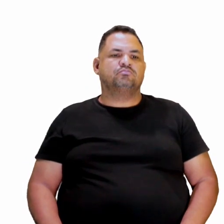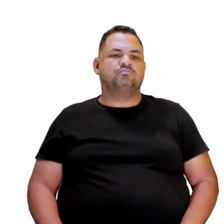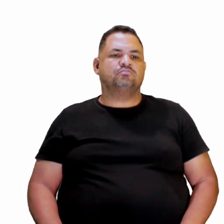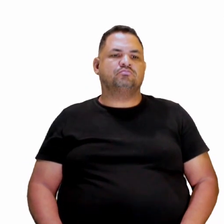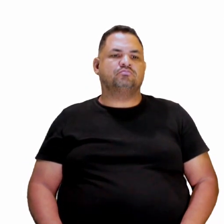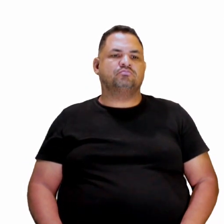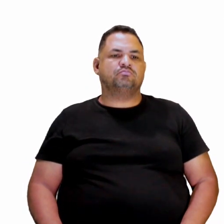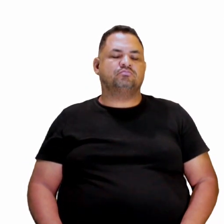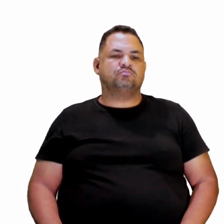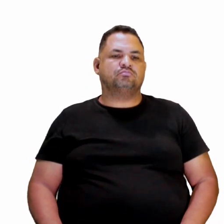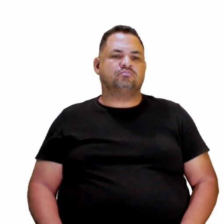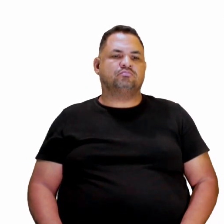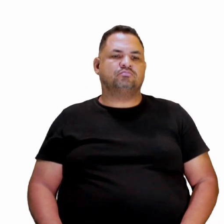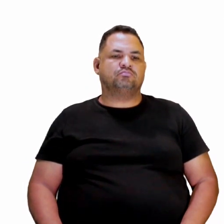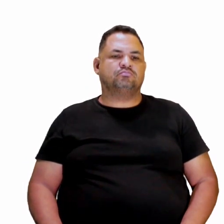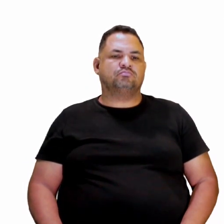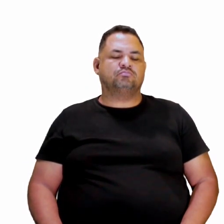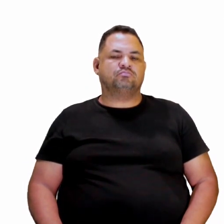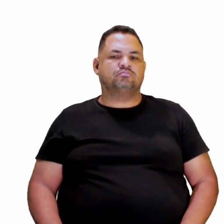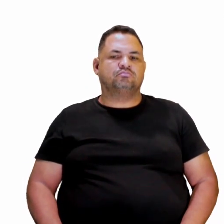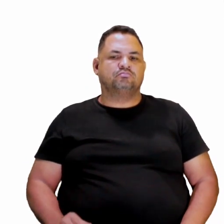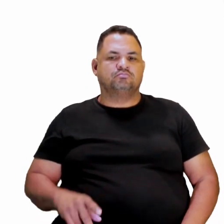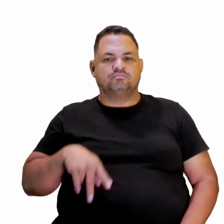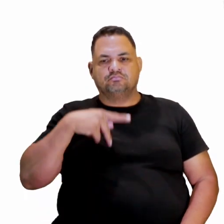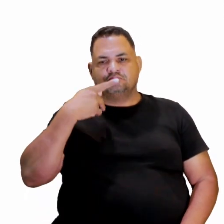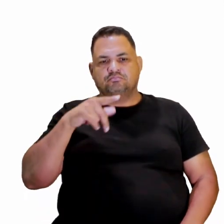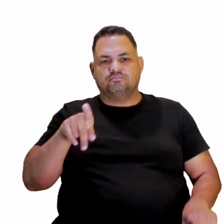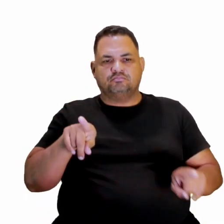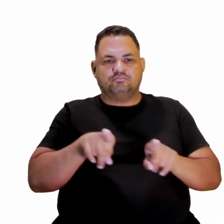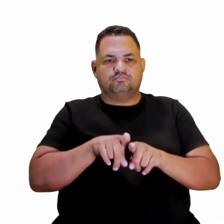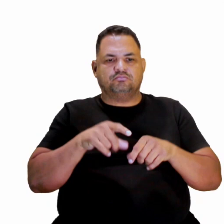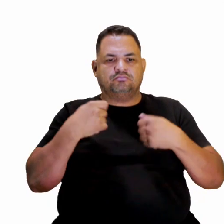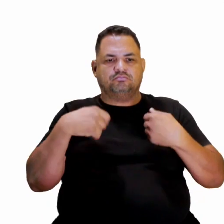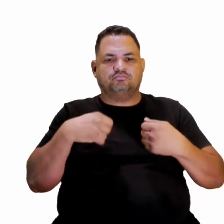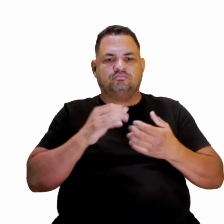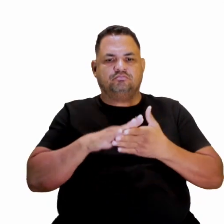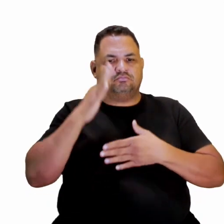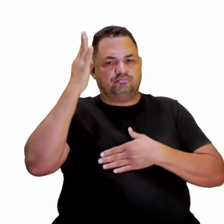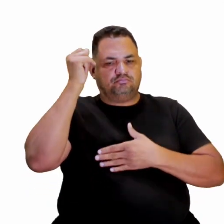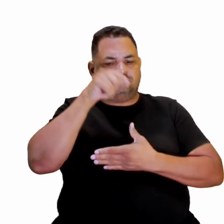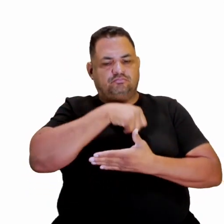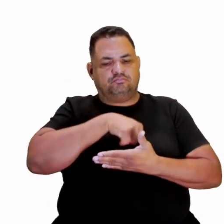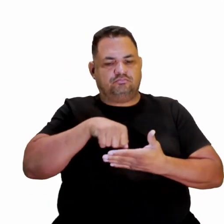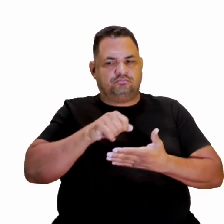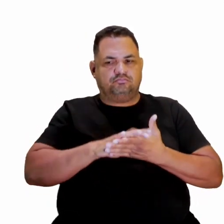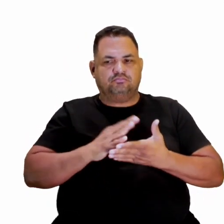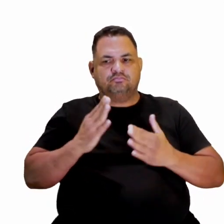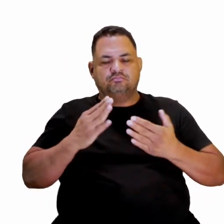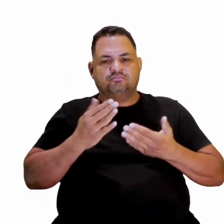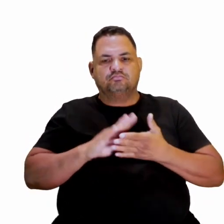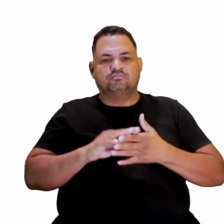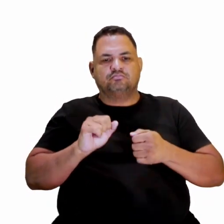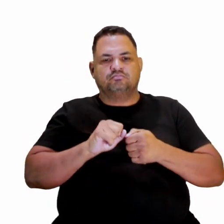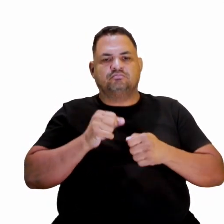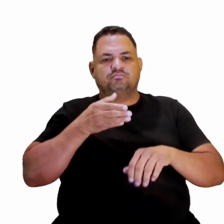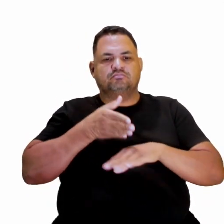de criatividade empurra a ser criativo também, certo, ele fala isso. É necessário dominar a escrita acadêmica